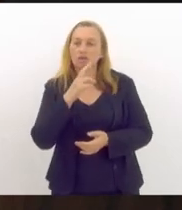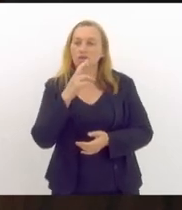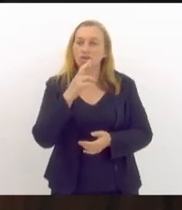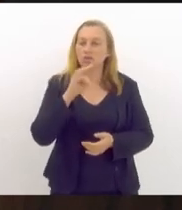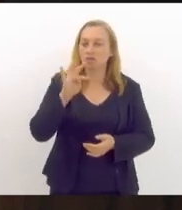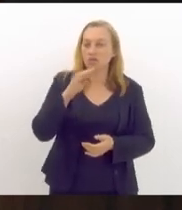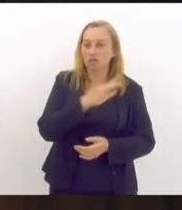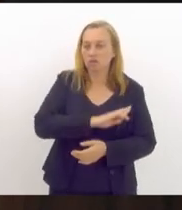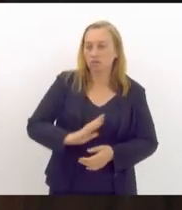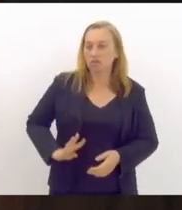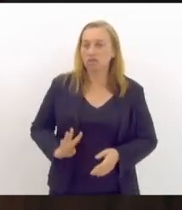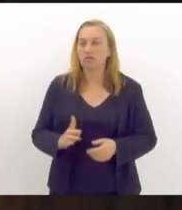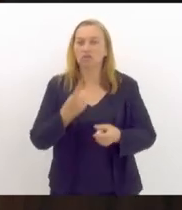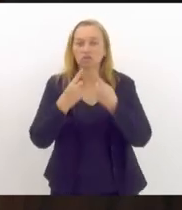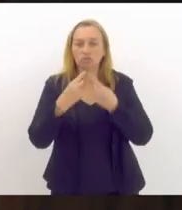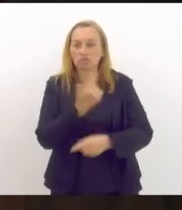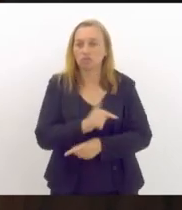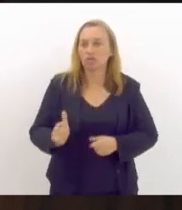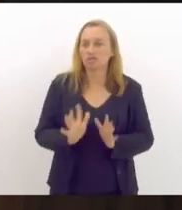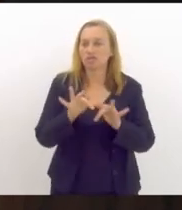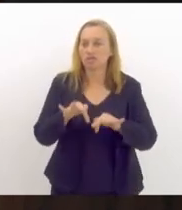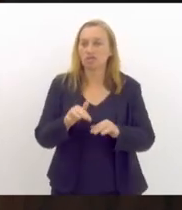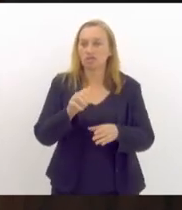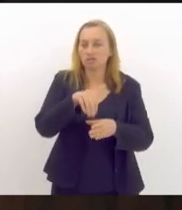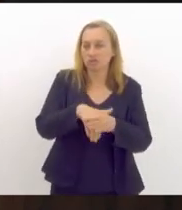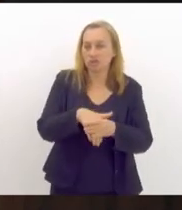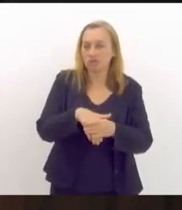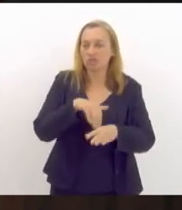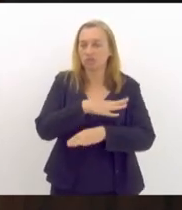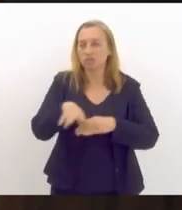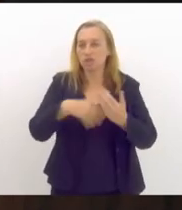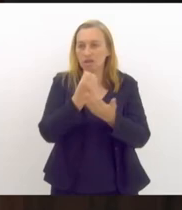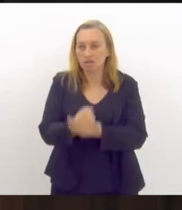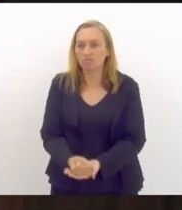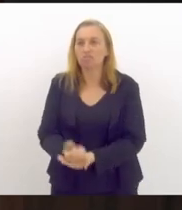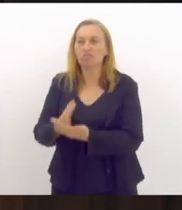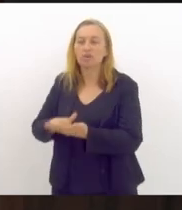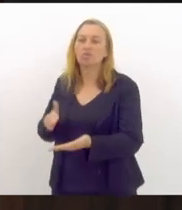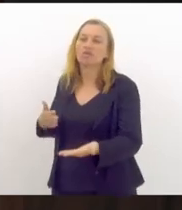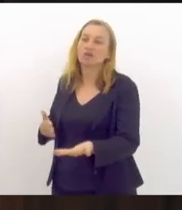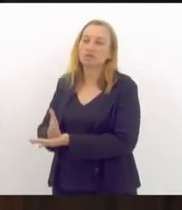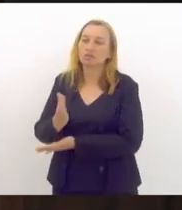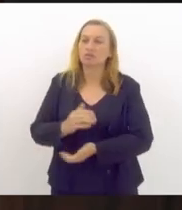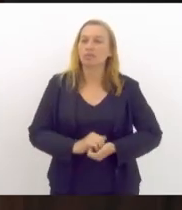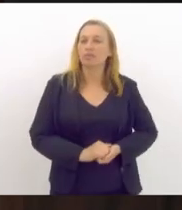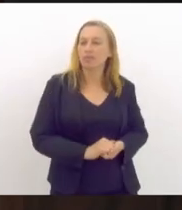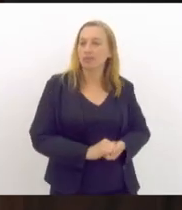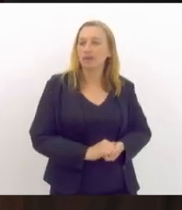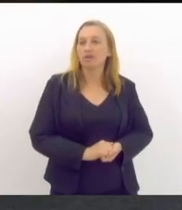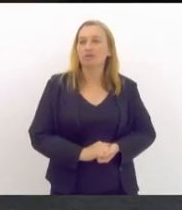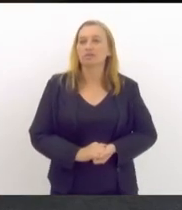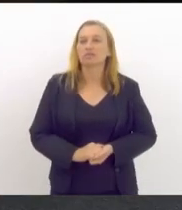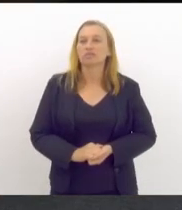não havendo o que Queira discutir encerrado a discussão e votação pessoas que a própria mãe nesse Como estão aprovados